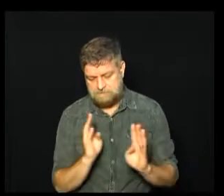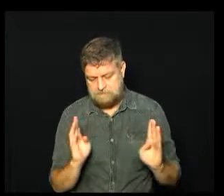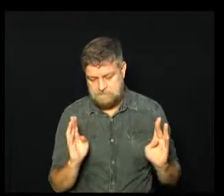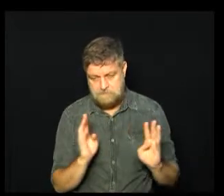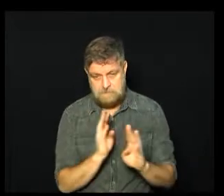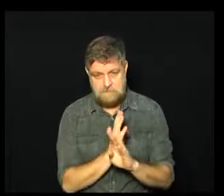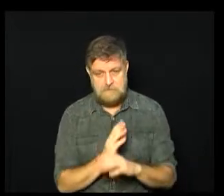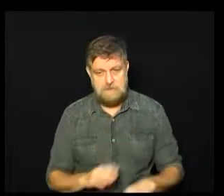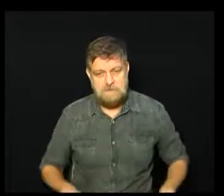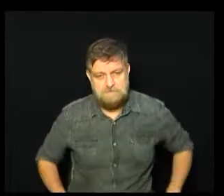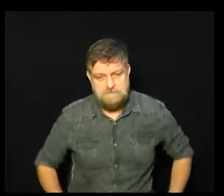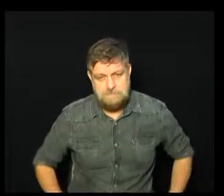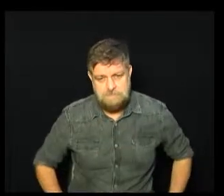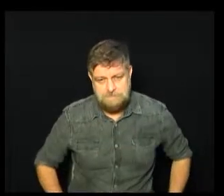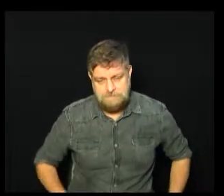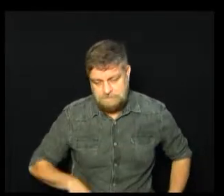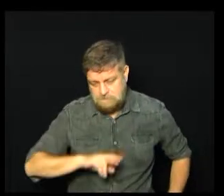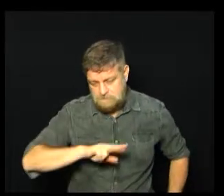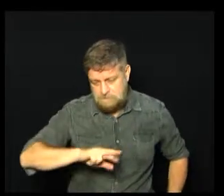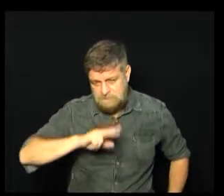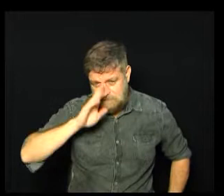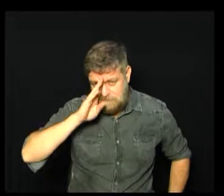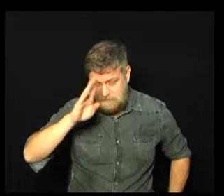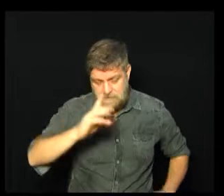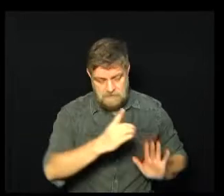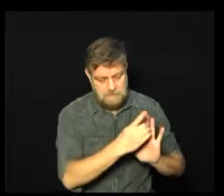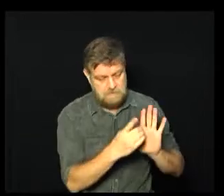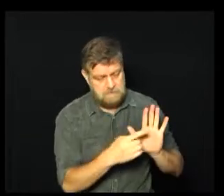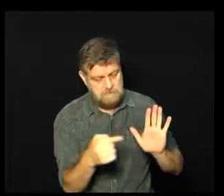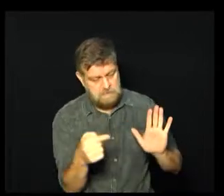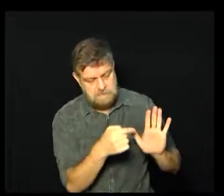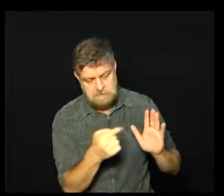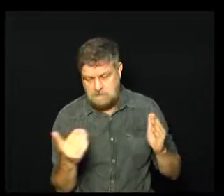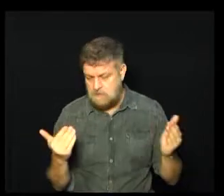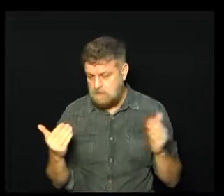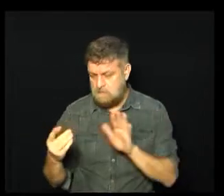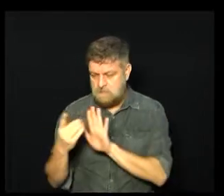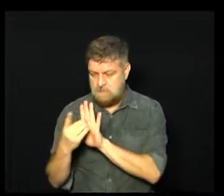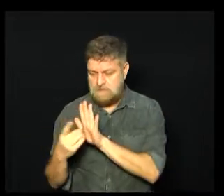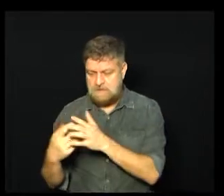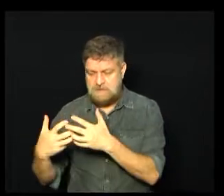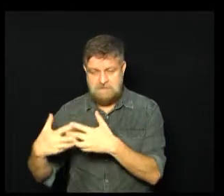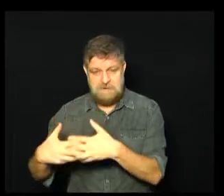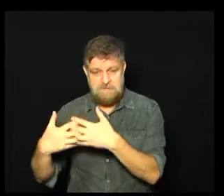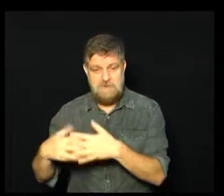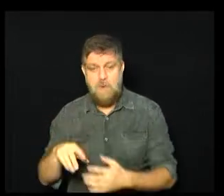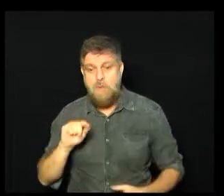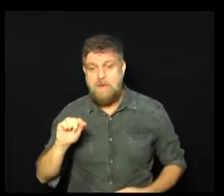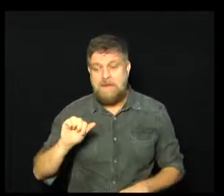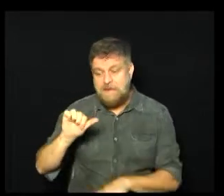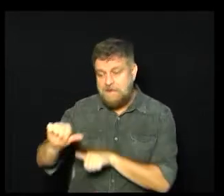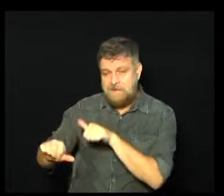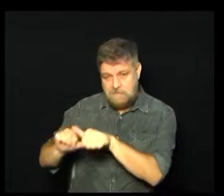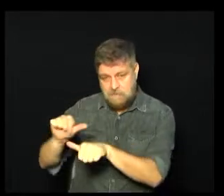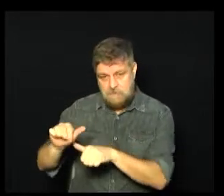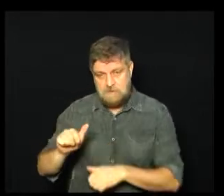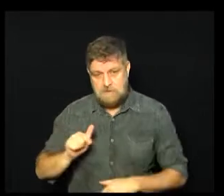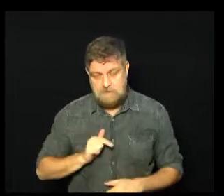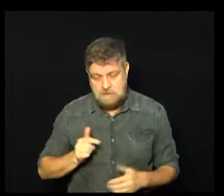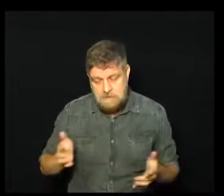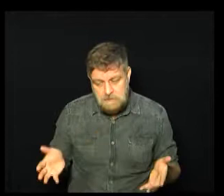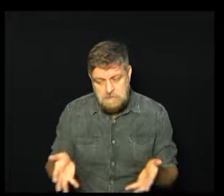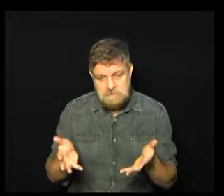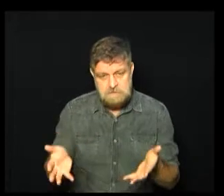As principais diferenças do novo decreto em face do atualmente vigente, né, é um sistema de incentivo